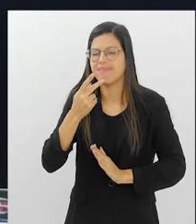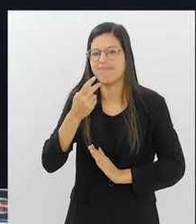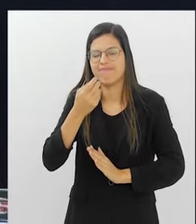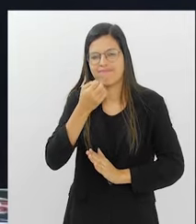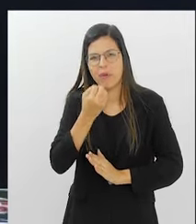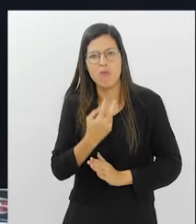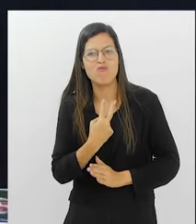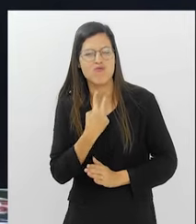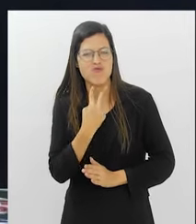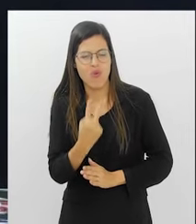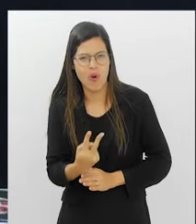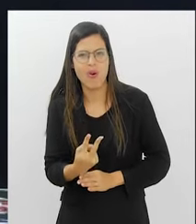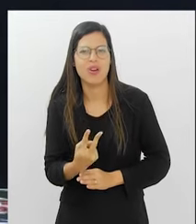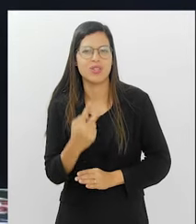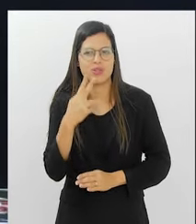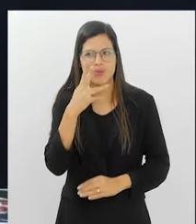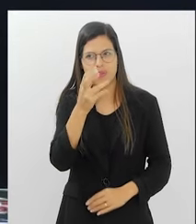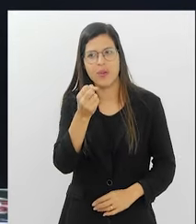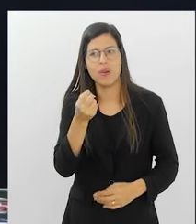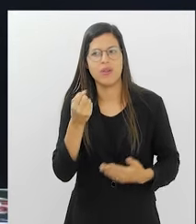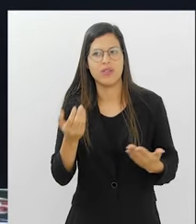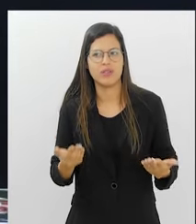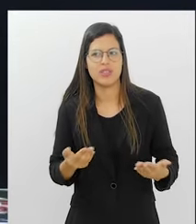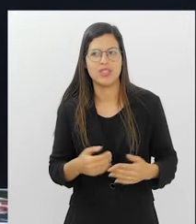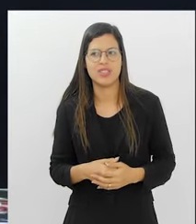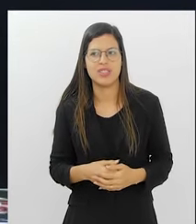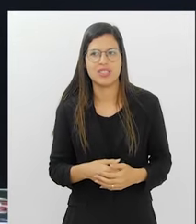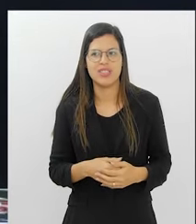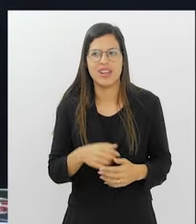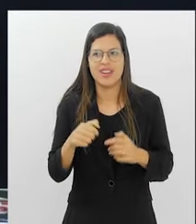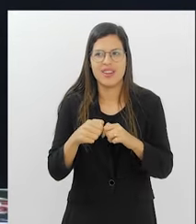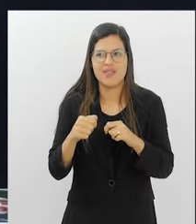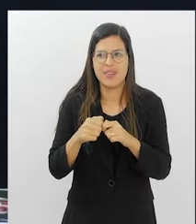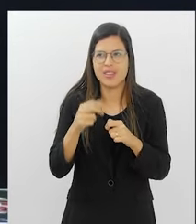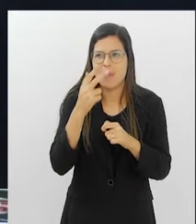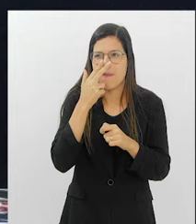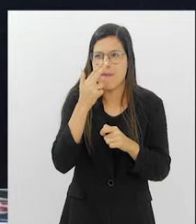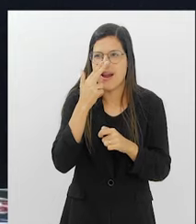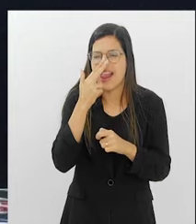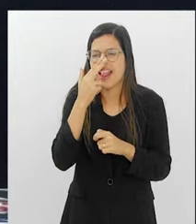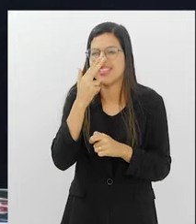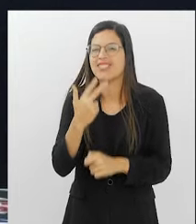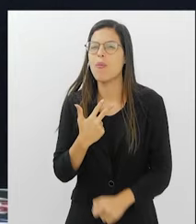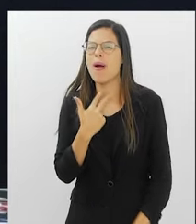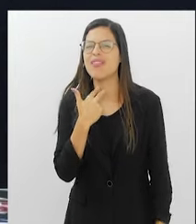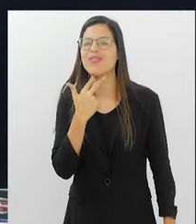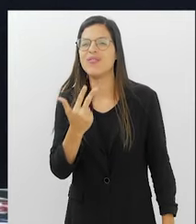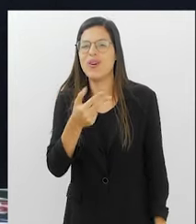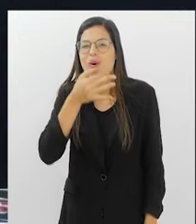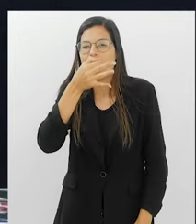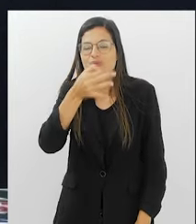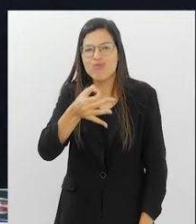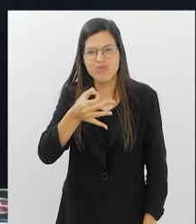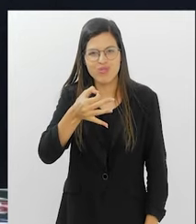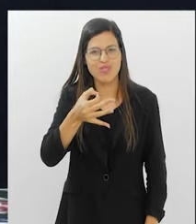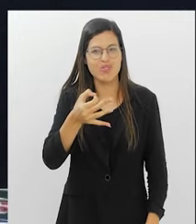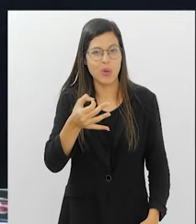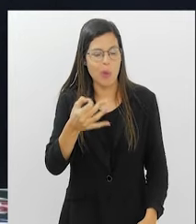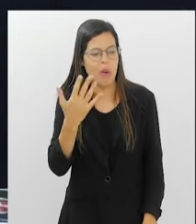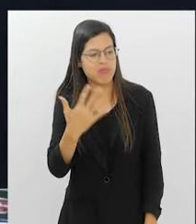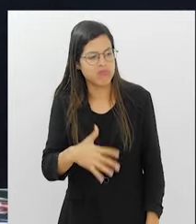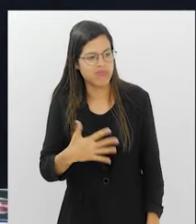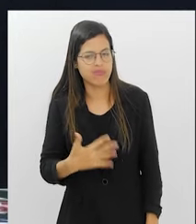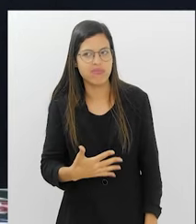bem se coloca bem maravilhoso aquele Reizinho que ele faz né Aquilo me